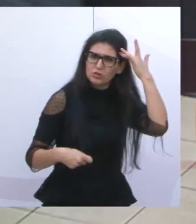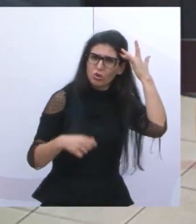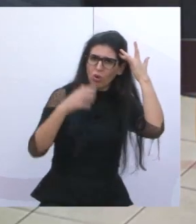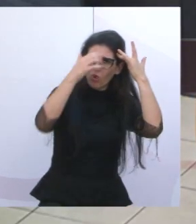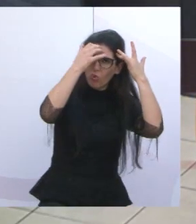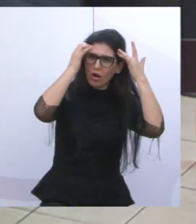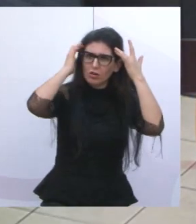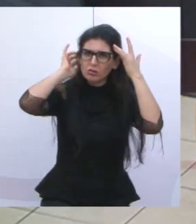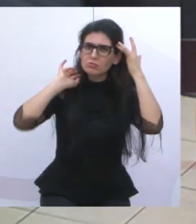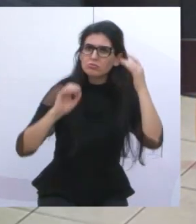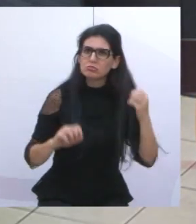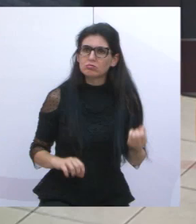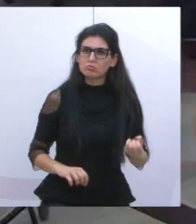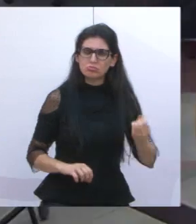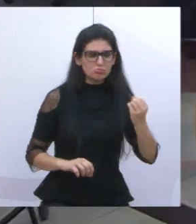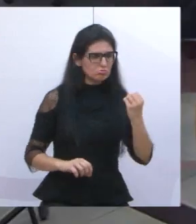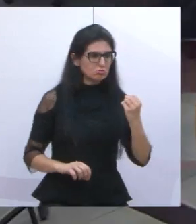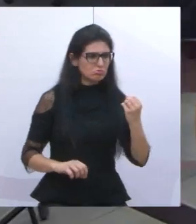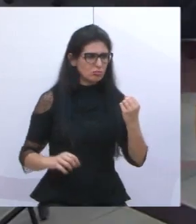discussão.